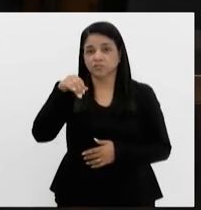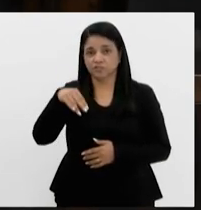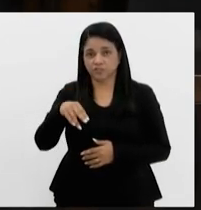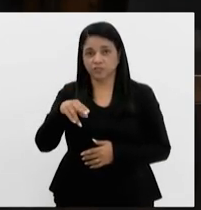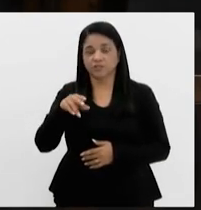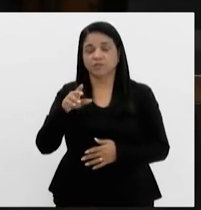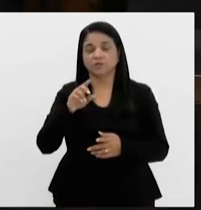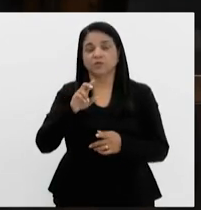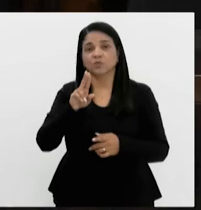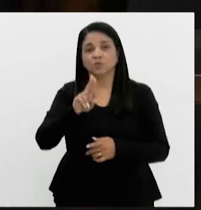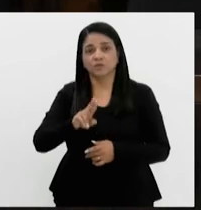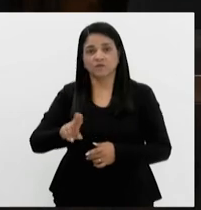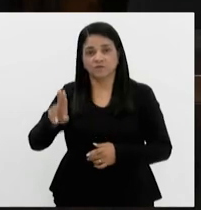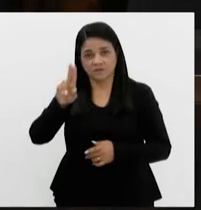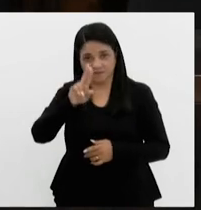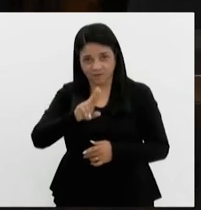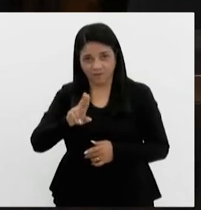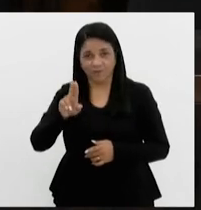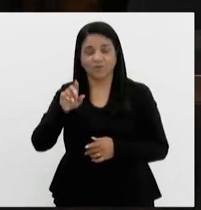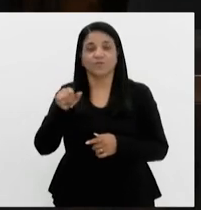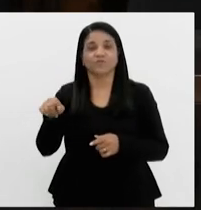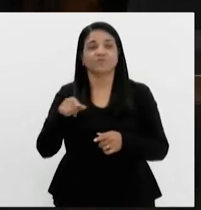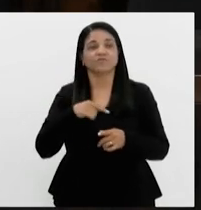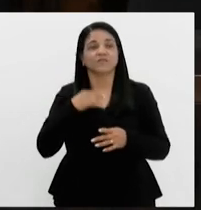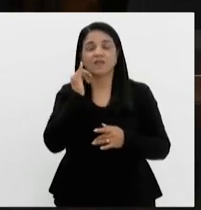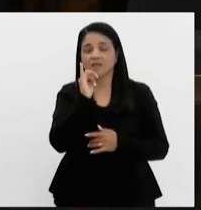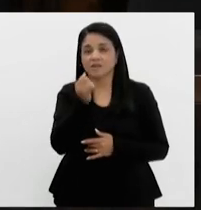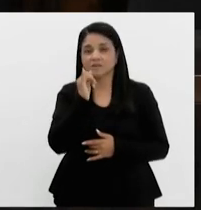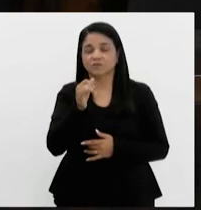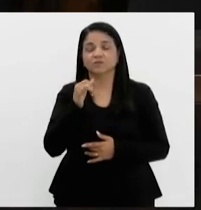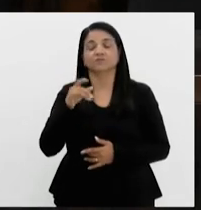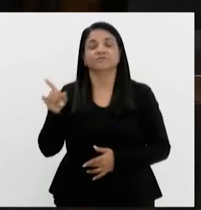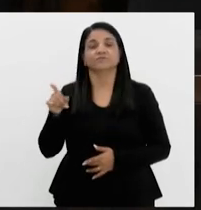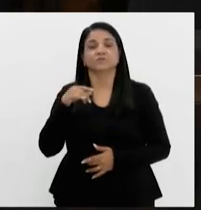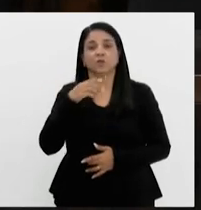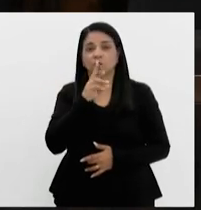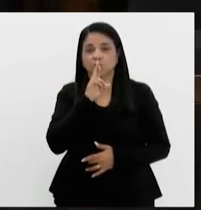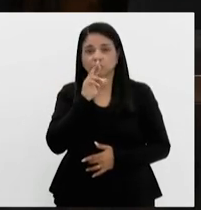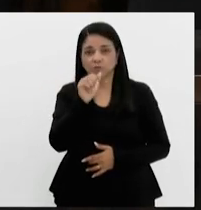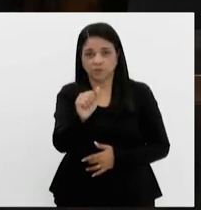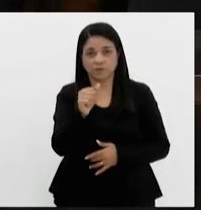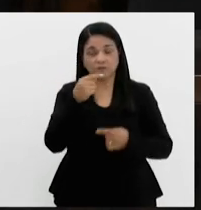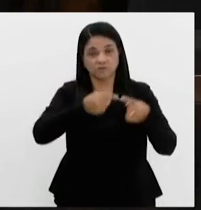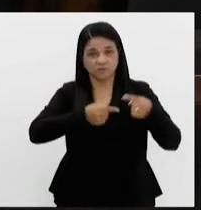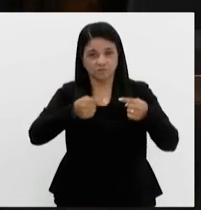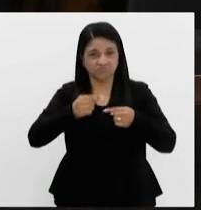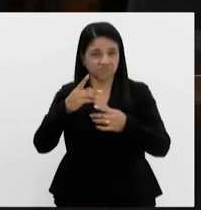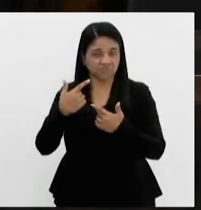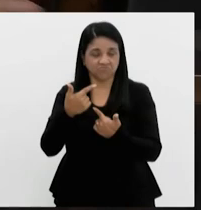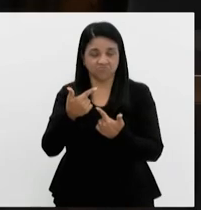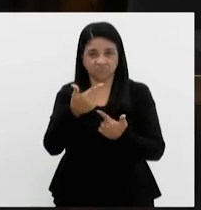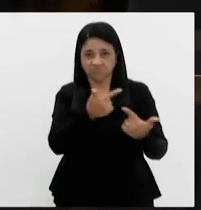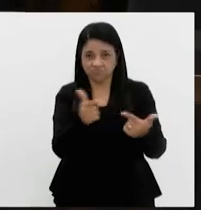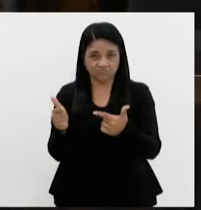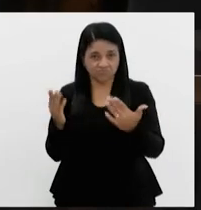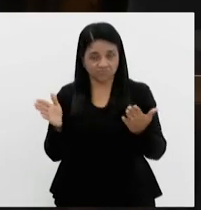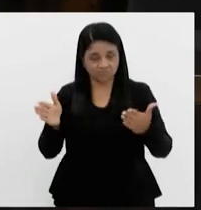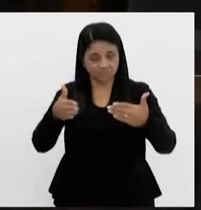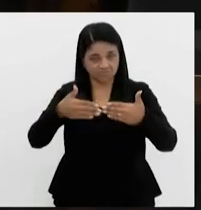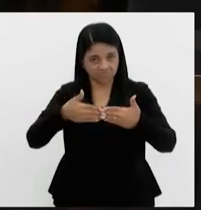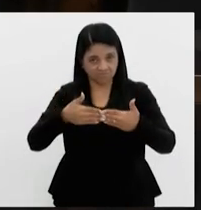Comissões de Constituição e Justiça pela legalidade, relator deputado Rodrigo Amorim. Em discussão, não havendo quem queira discutir, encerrada a